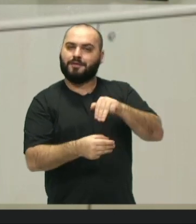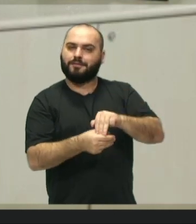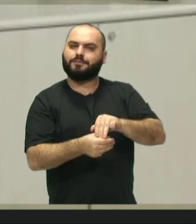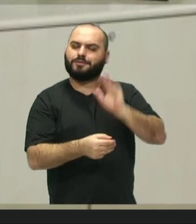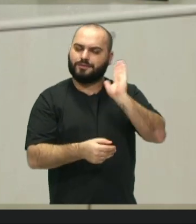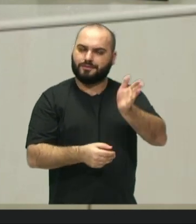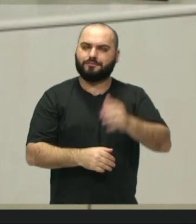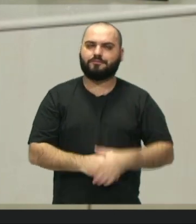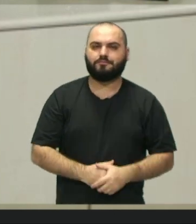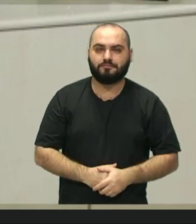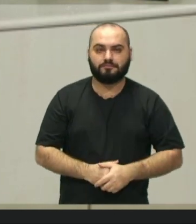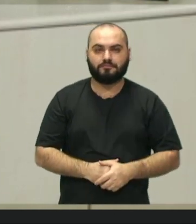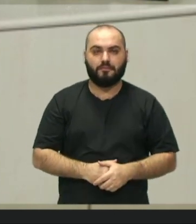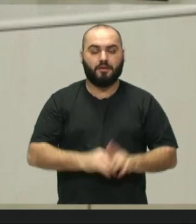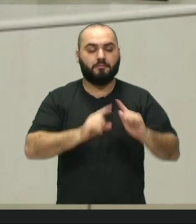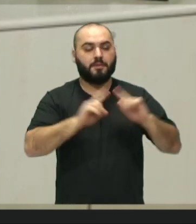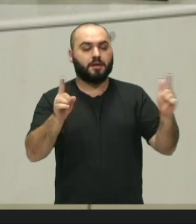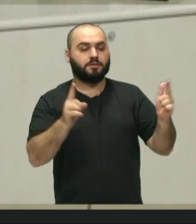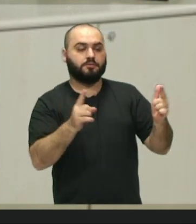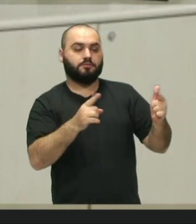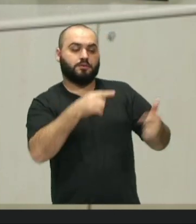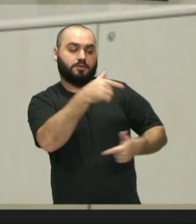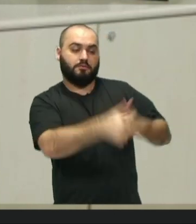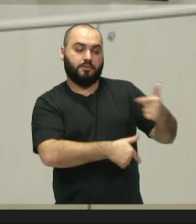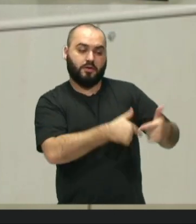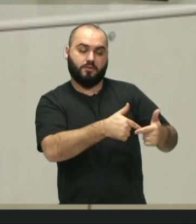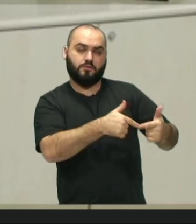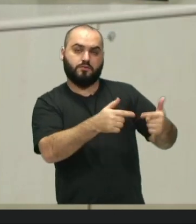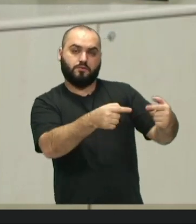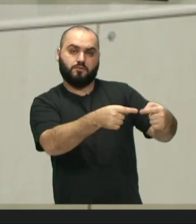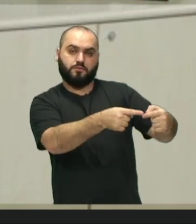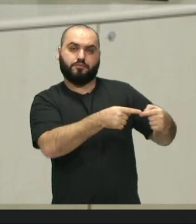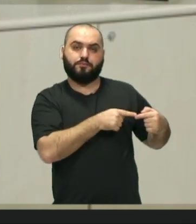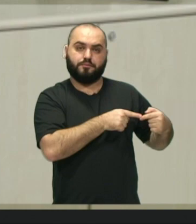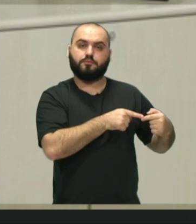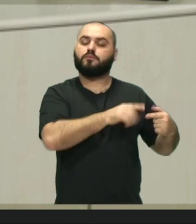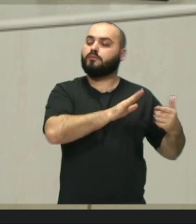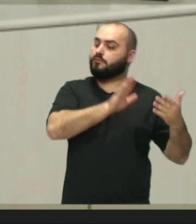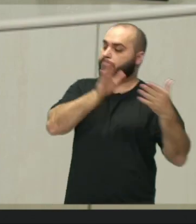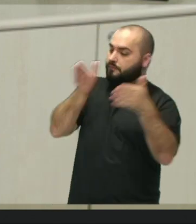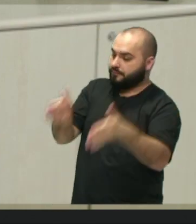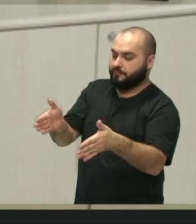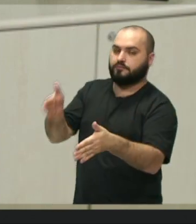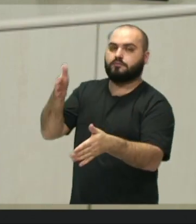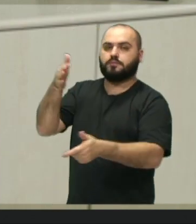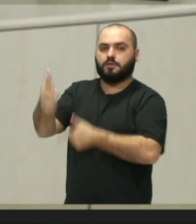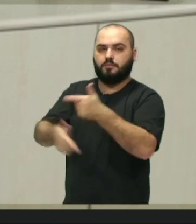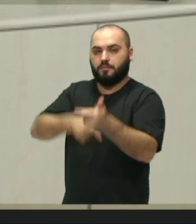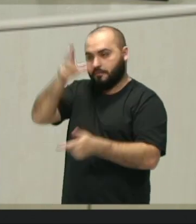mas atualmente me encontro licenciado nos quadros da ordem pelo exercício da função pública que tenho atualmente.